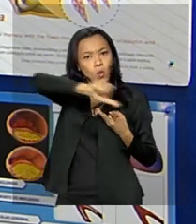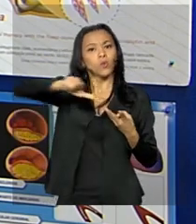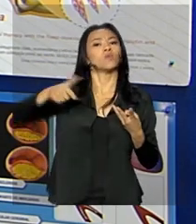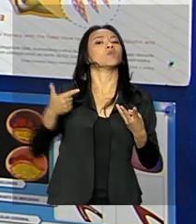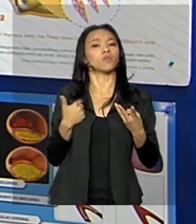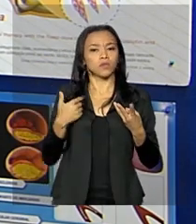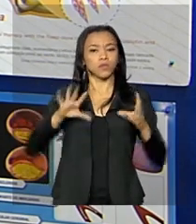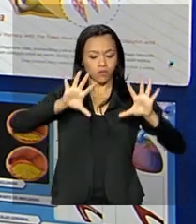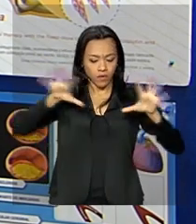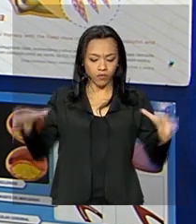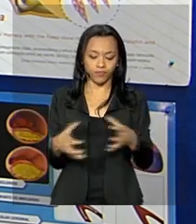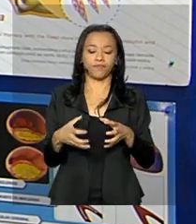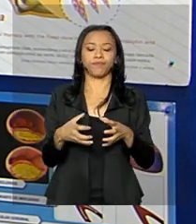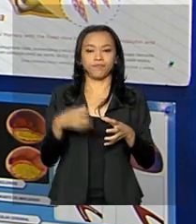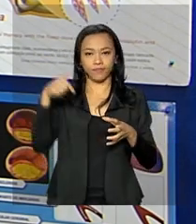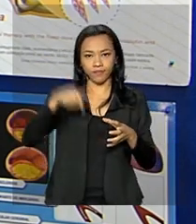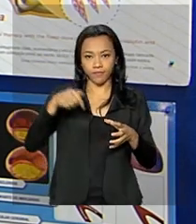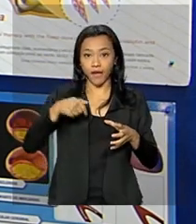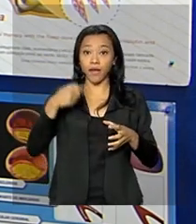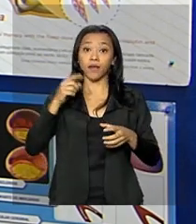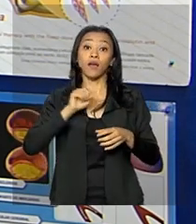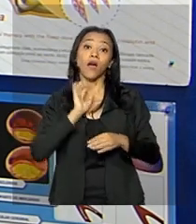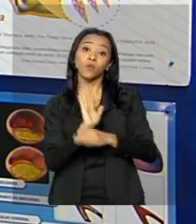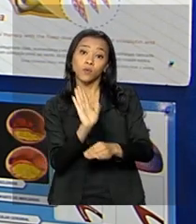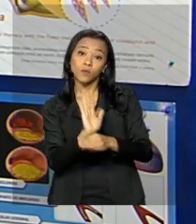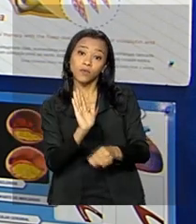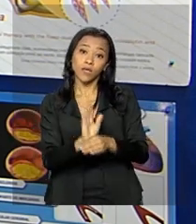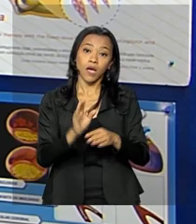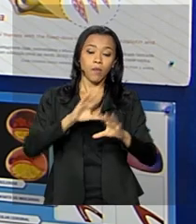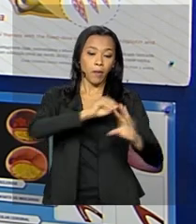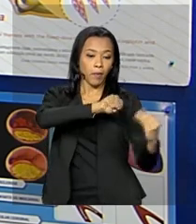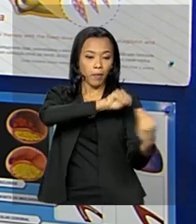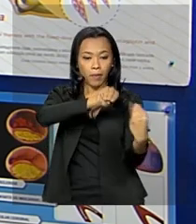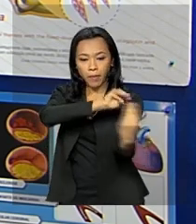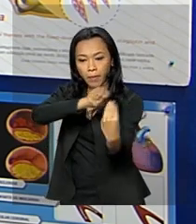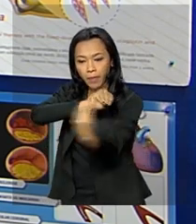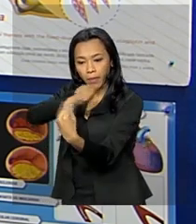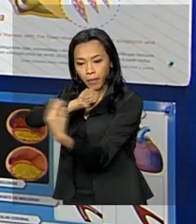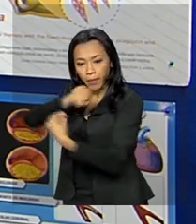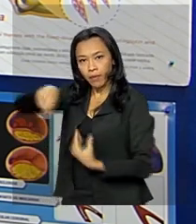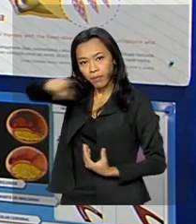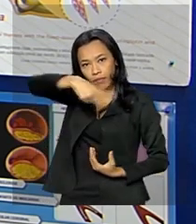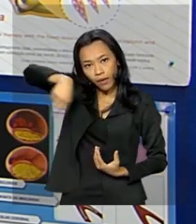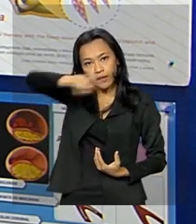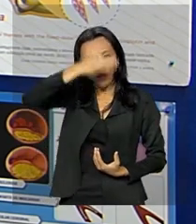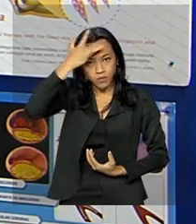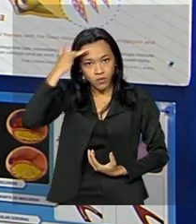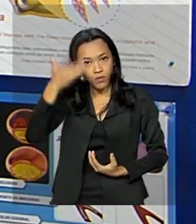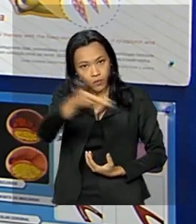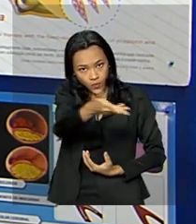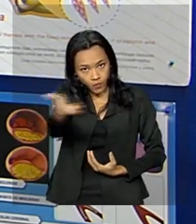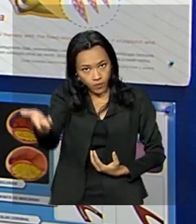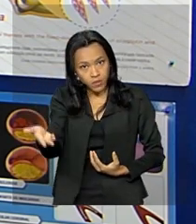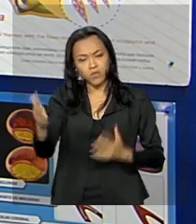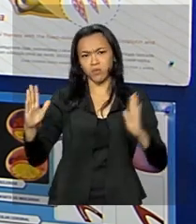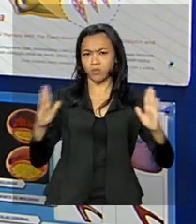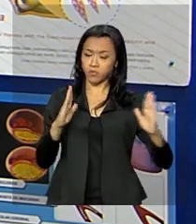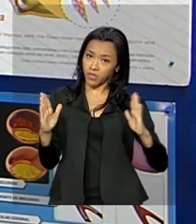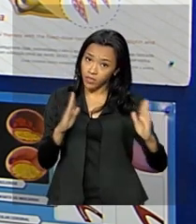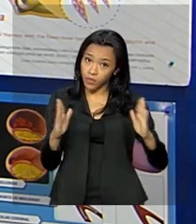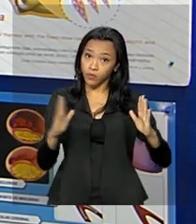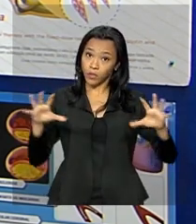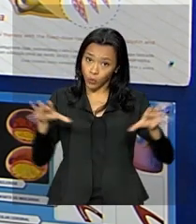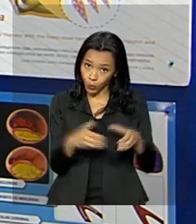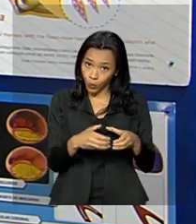fisioterapeuta e outros que vão se agregando para trazer uma contribuição para essa equipe, esses trabalhos em grupos. Após um período em grupo,